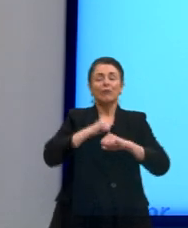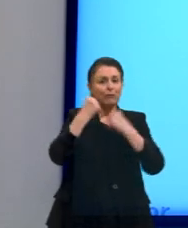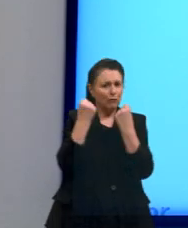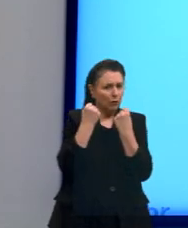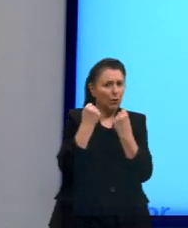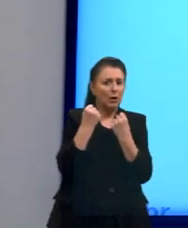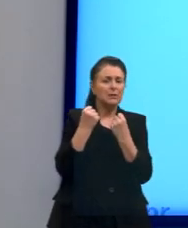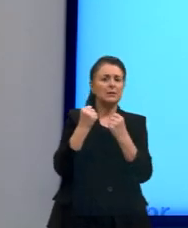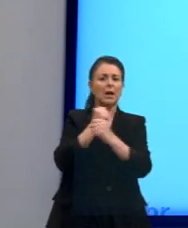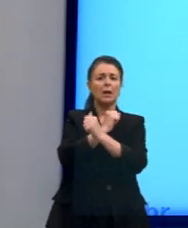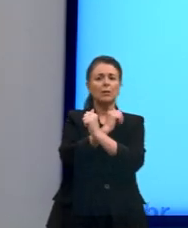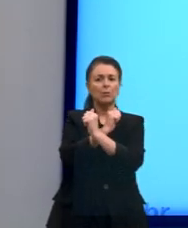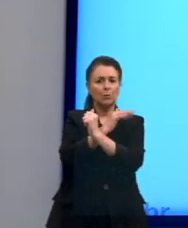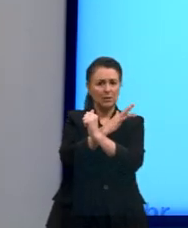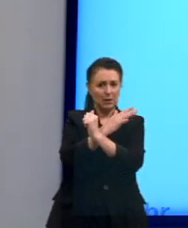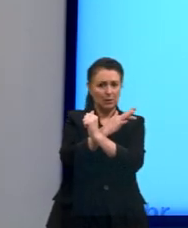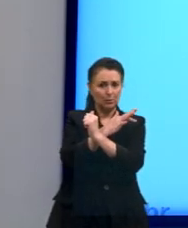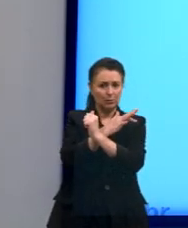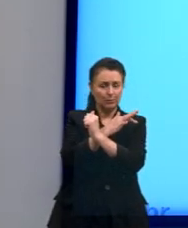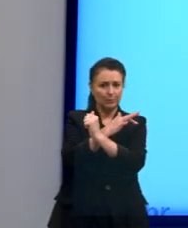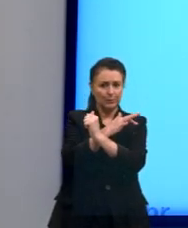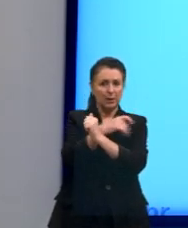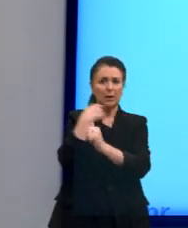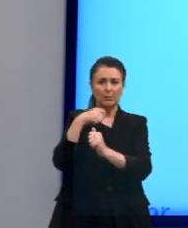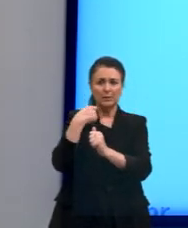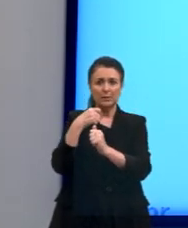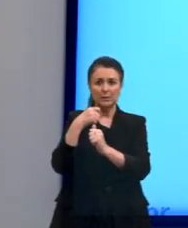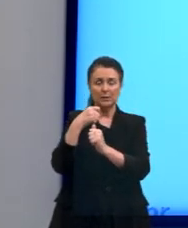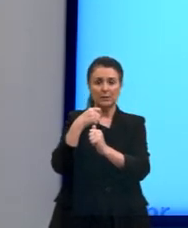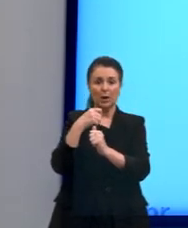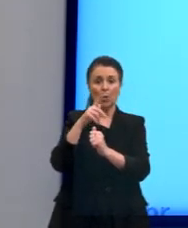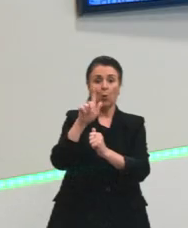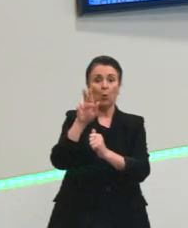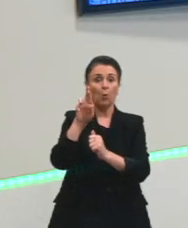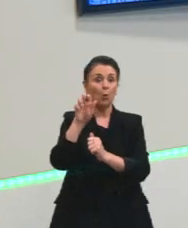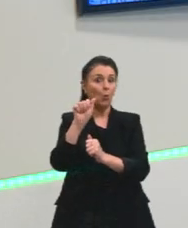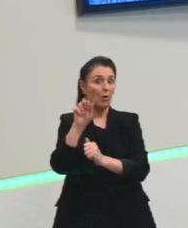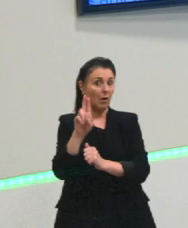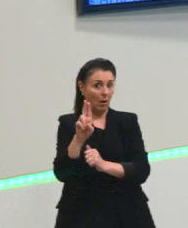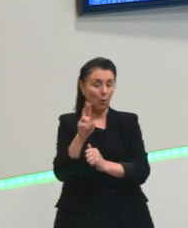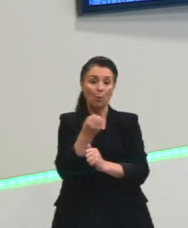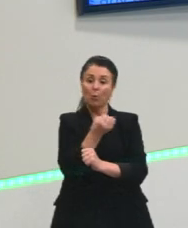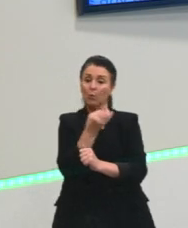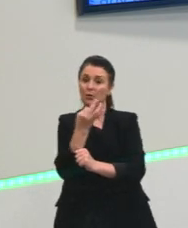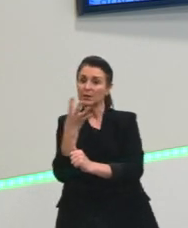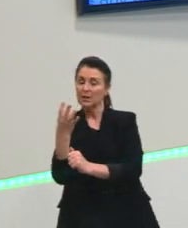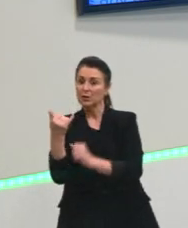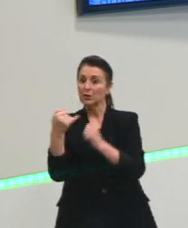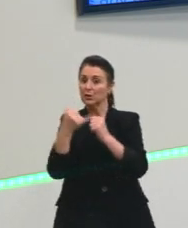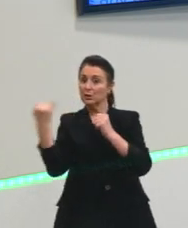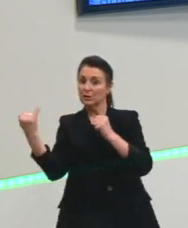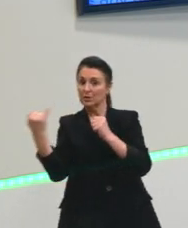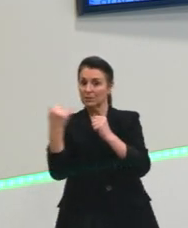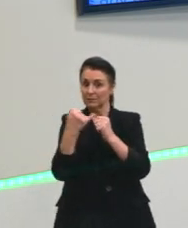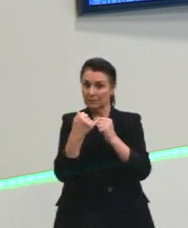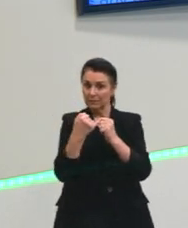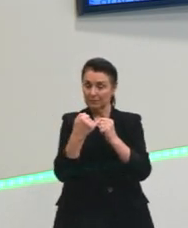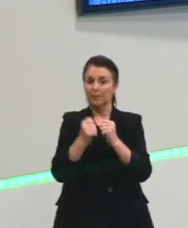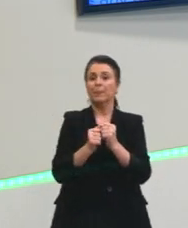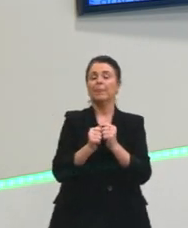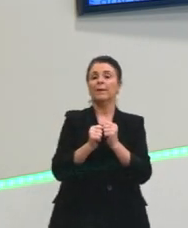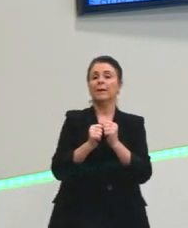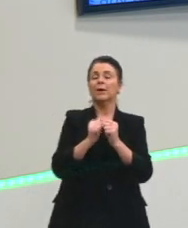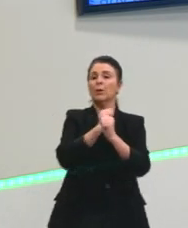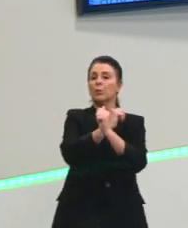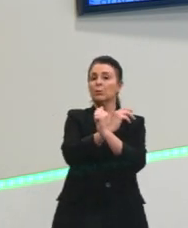tá ele leva em consideração o grau de ionização tá lembra que os astros é o que sofrem ionização os